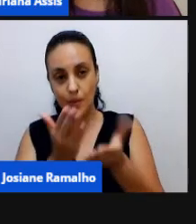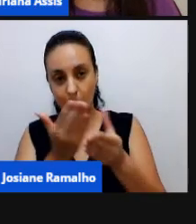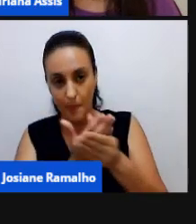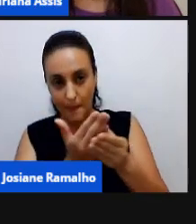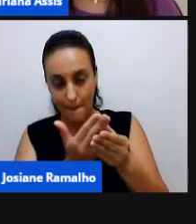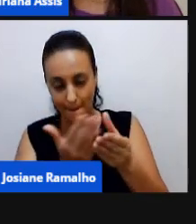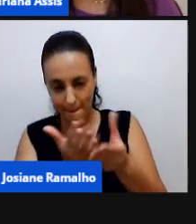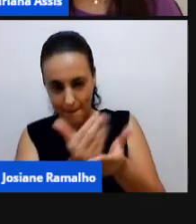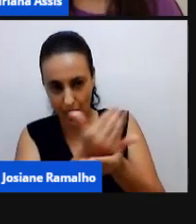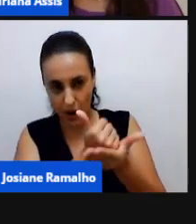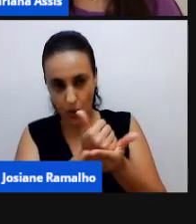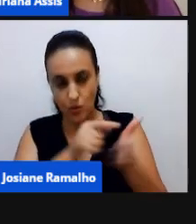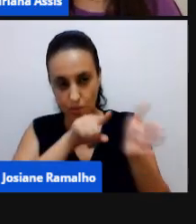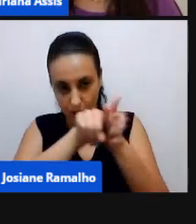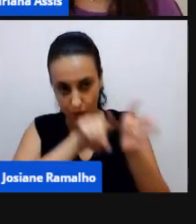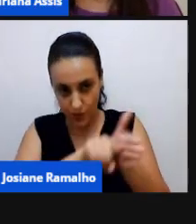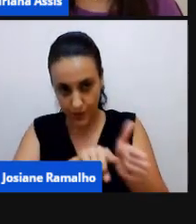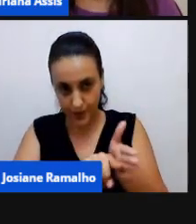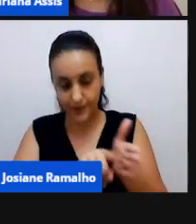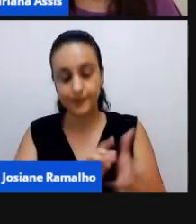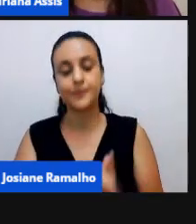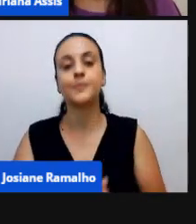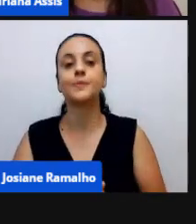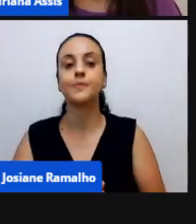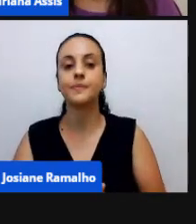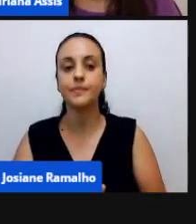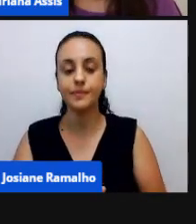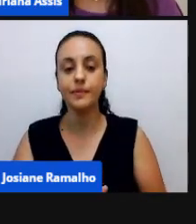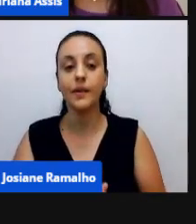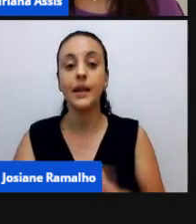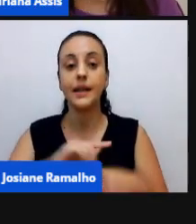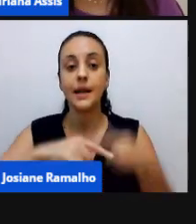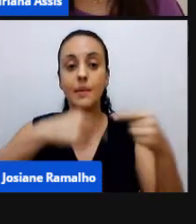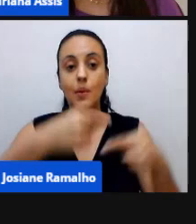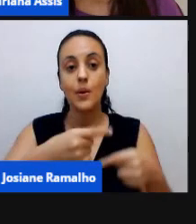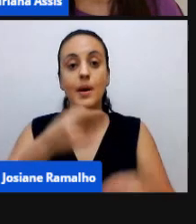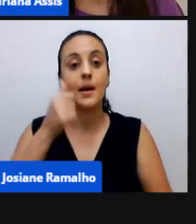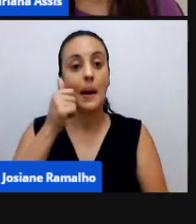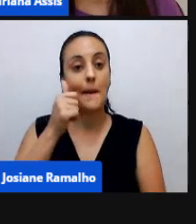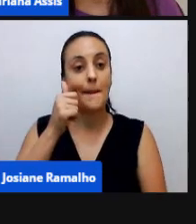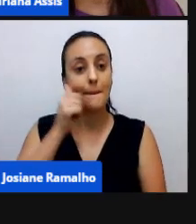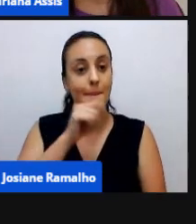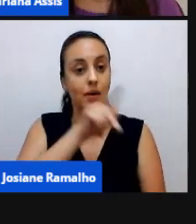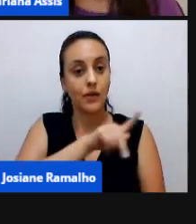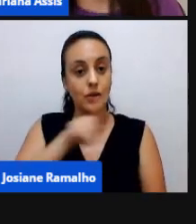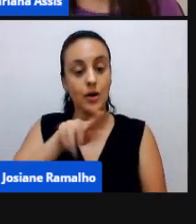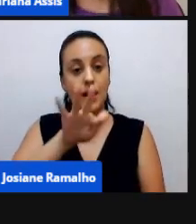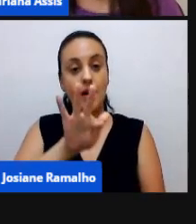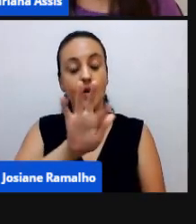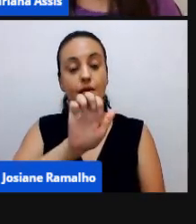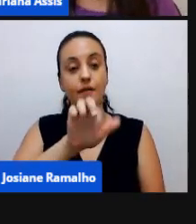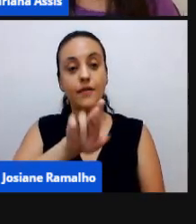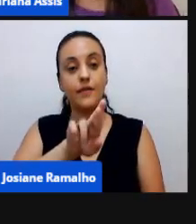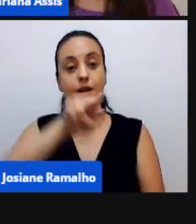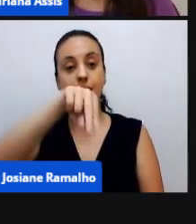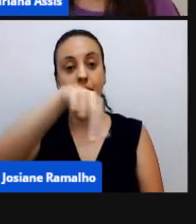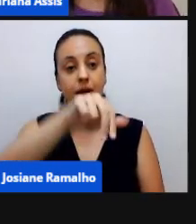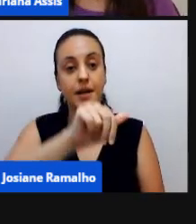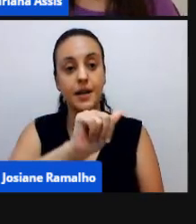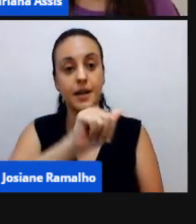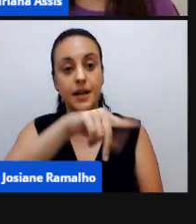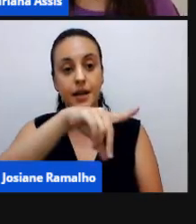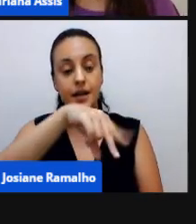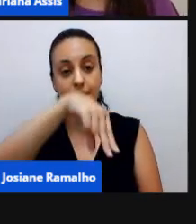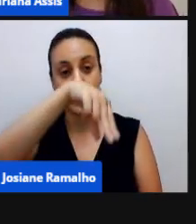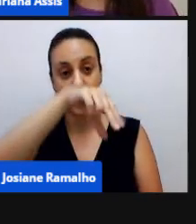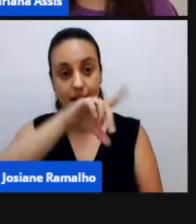No segundo momento, a professora Fernanda Bellarmino, nossa convidada de hoje, compartilhará conosco